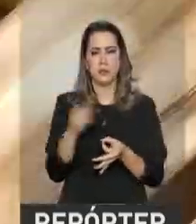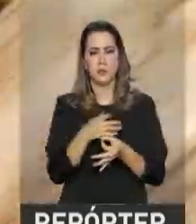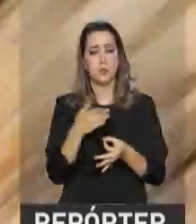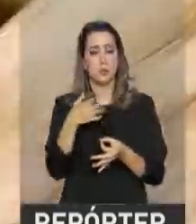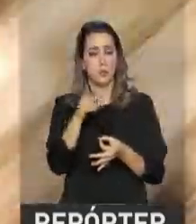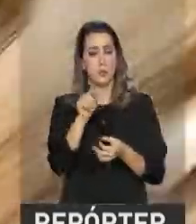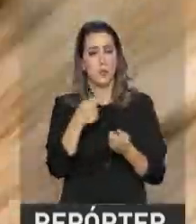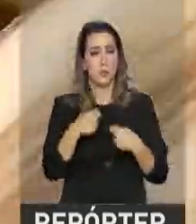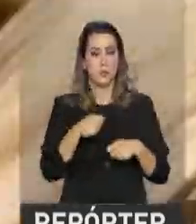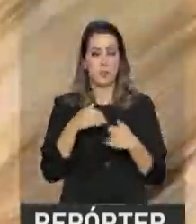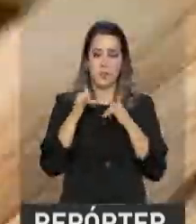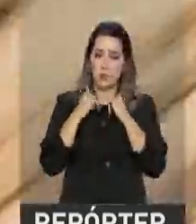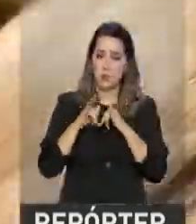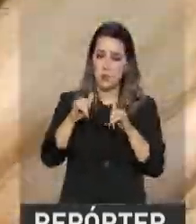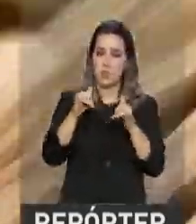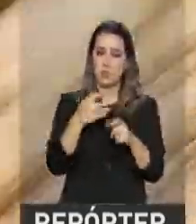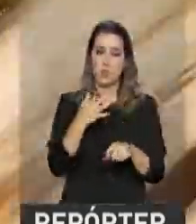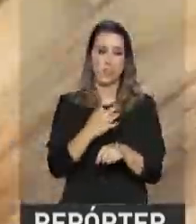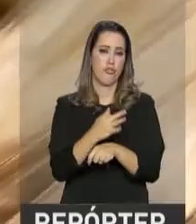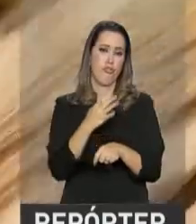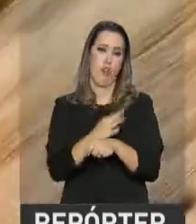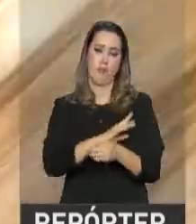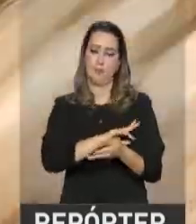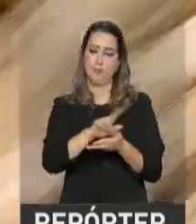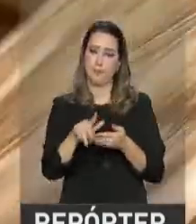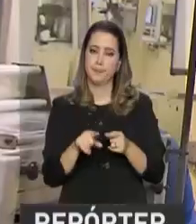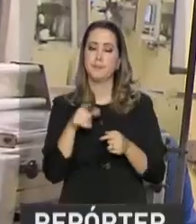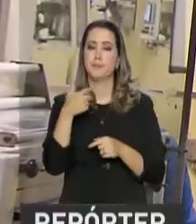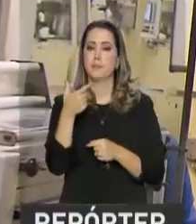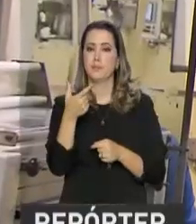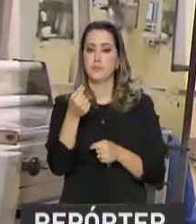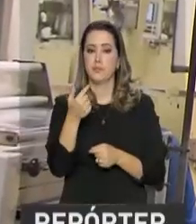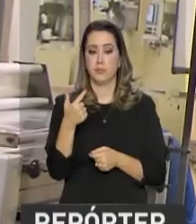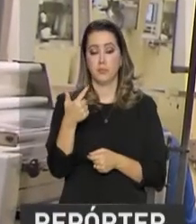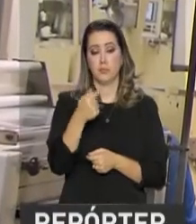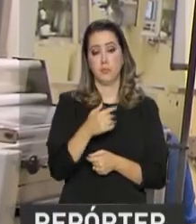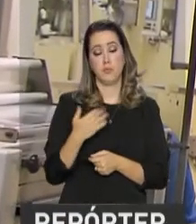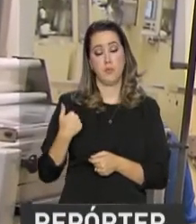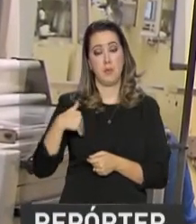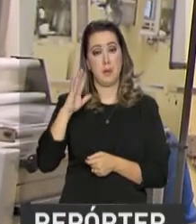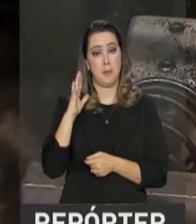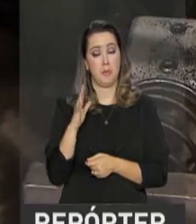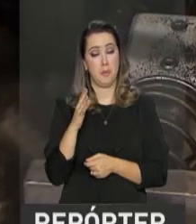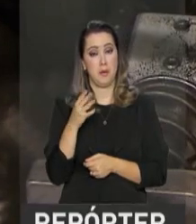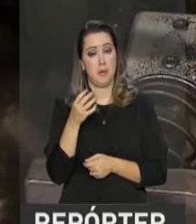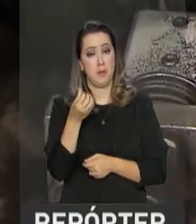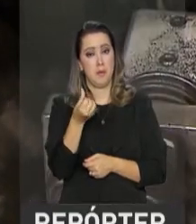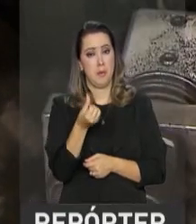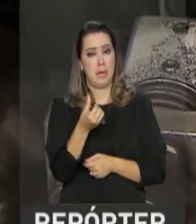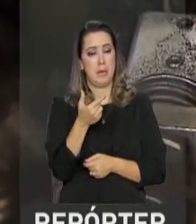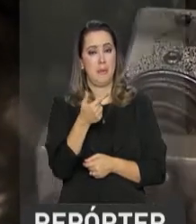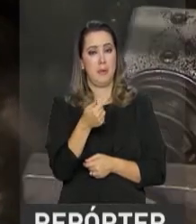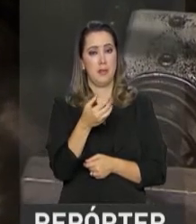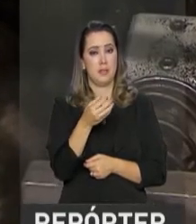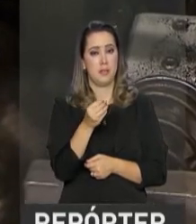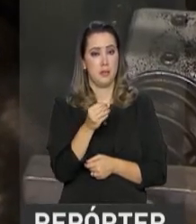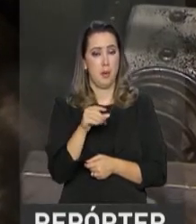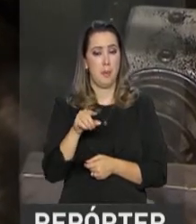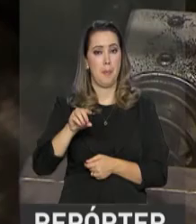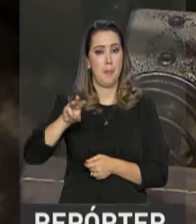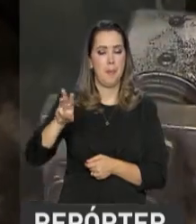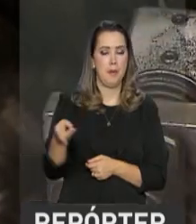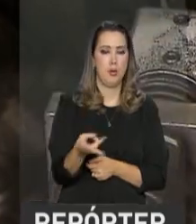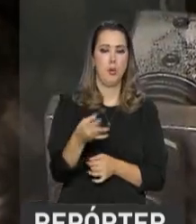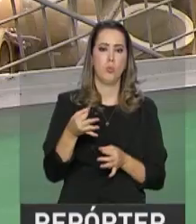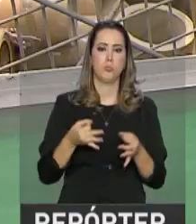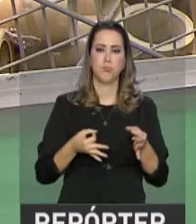em consumo de energia e de minérios. Em 2017, foram produzidas 670 milhões de moedas.